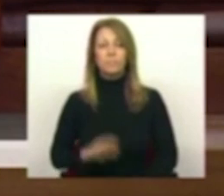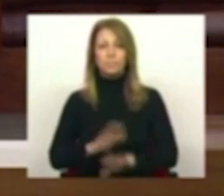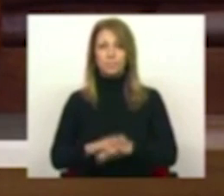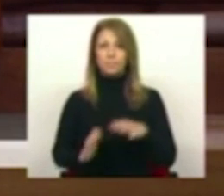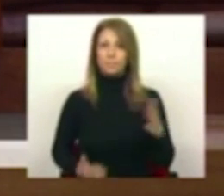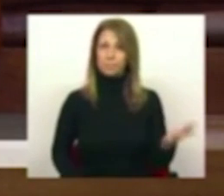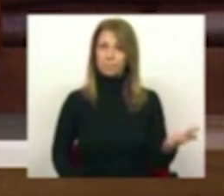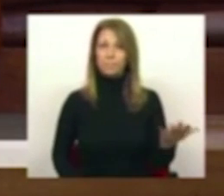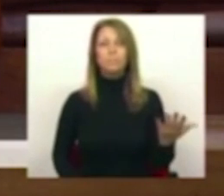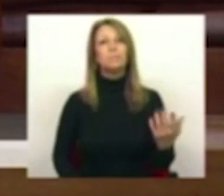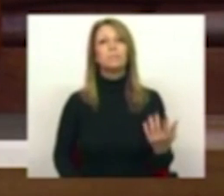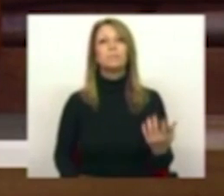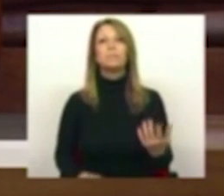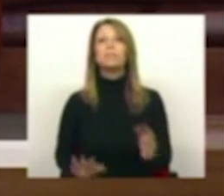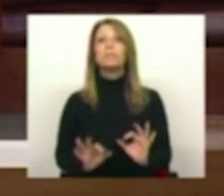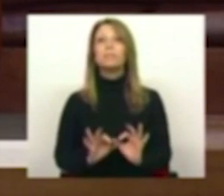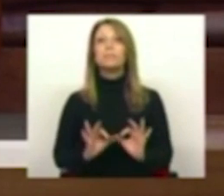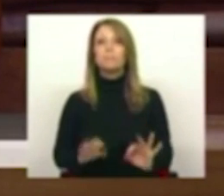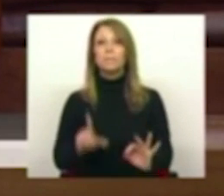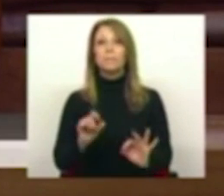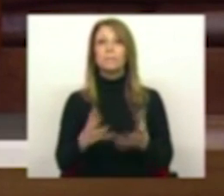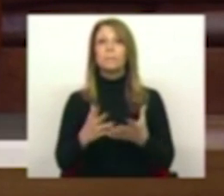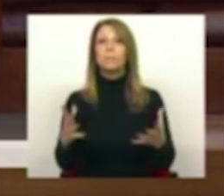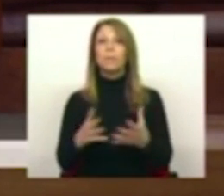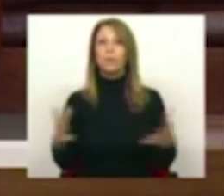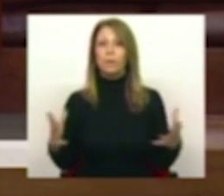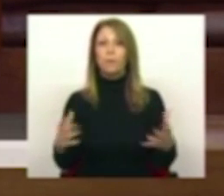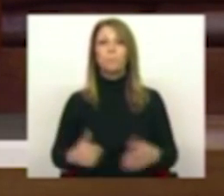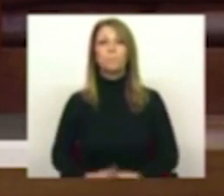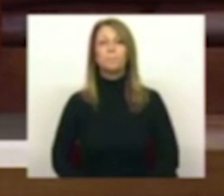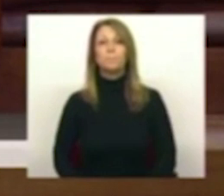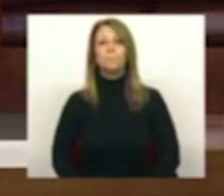esquerda, igualmente uma maioria de